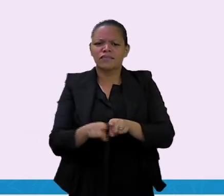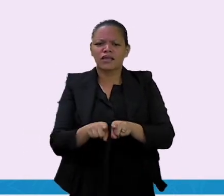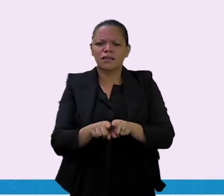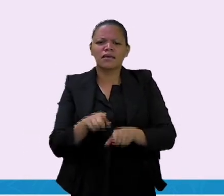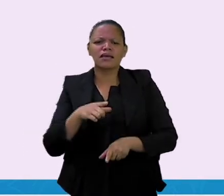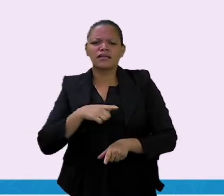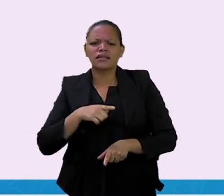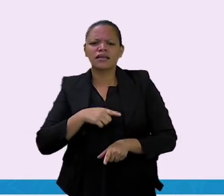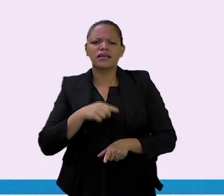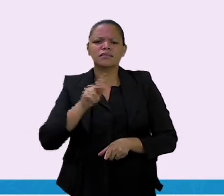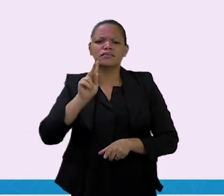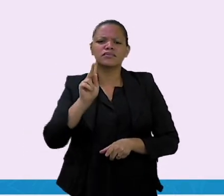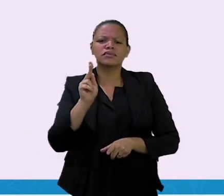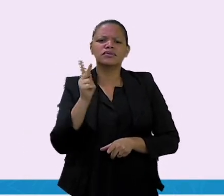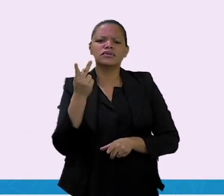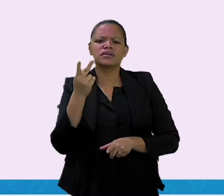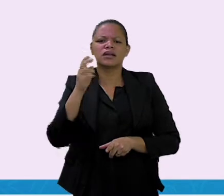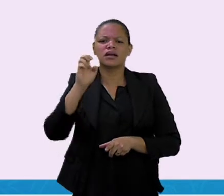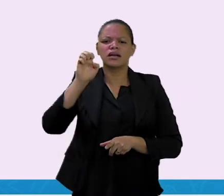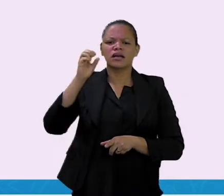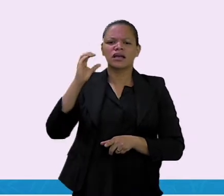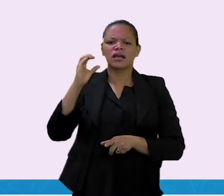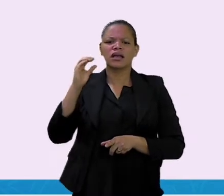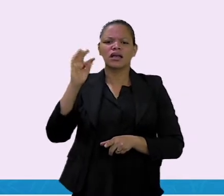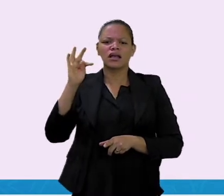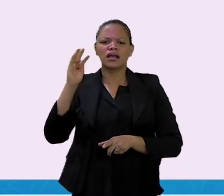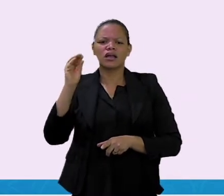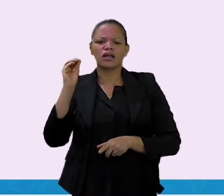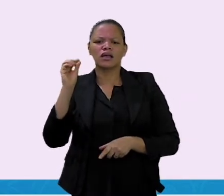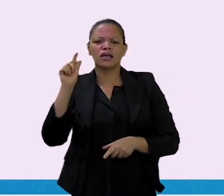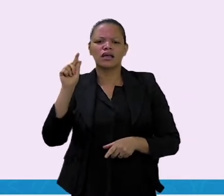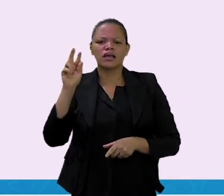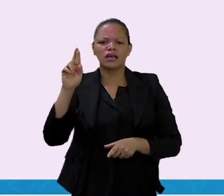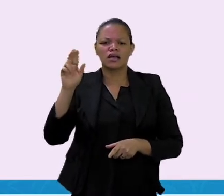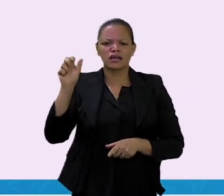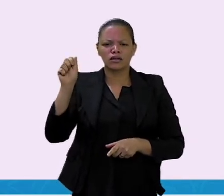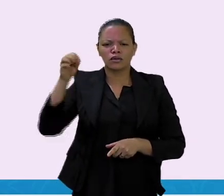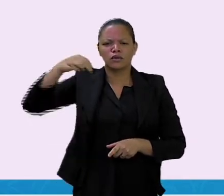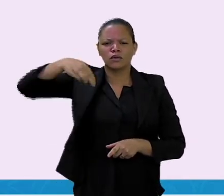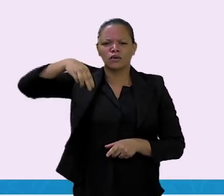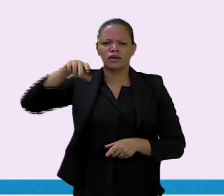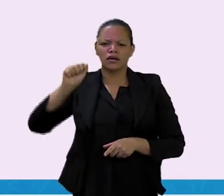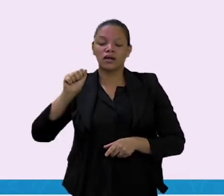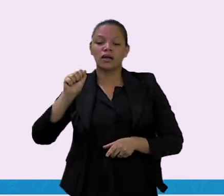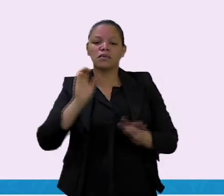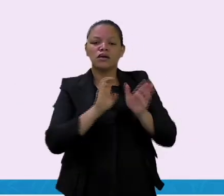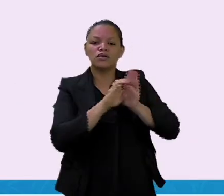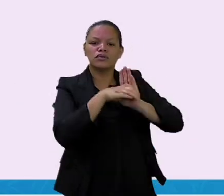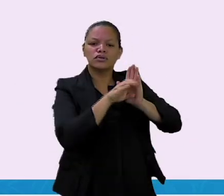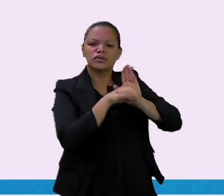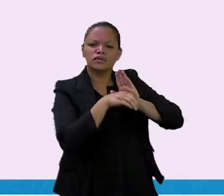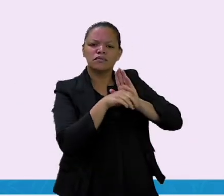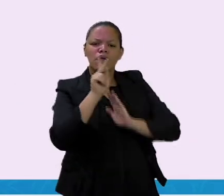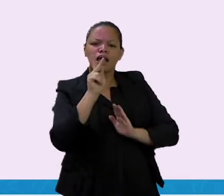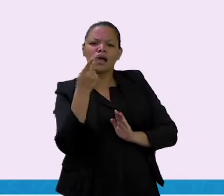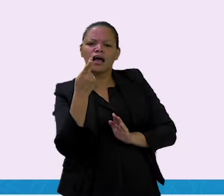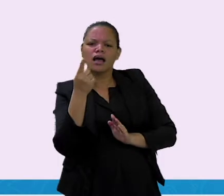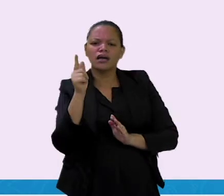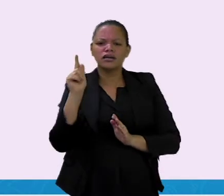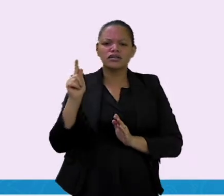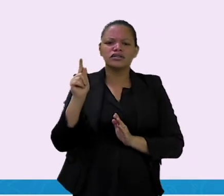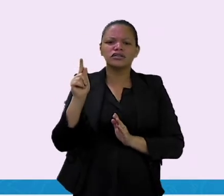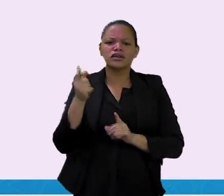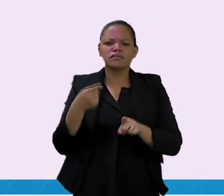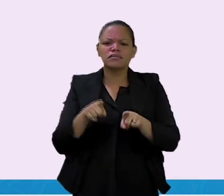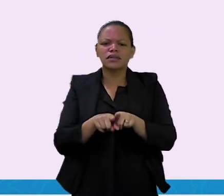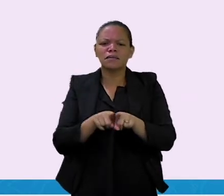equivale a 100 gramas. O decagrama, que é DAG, que equivale a 10 gramas, ou seja, a